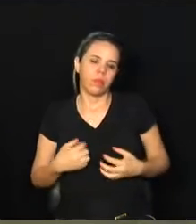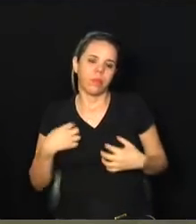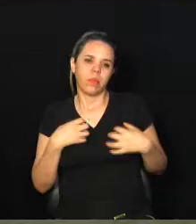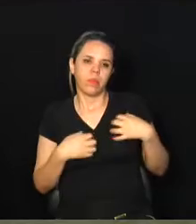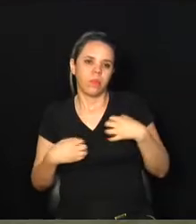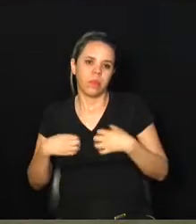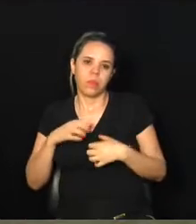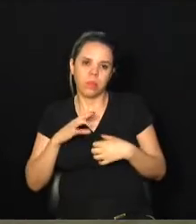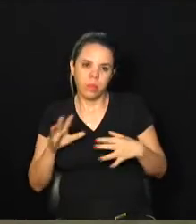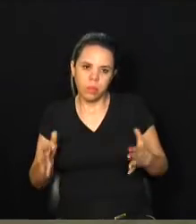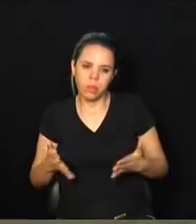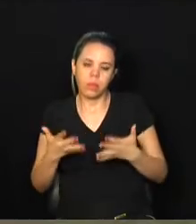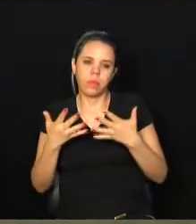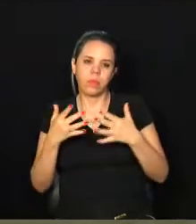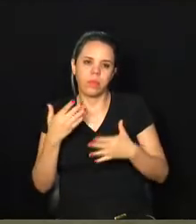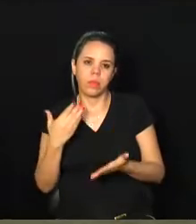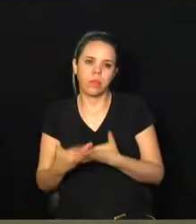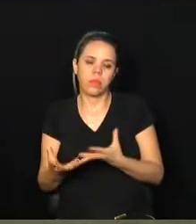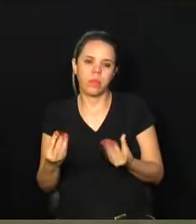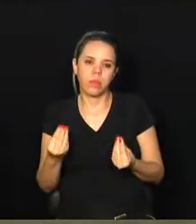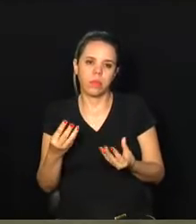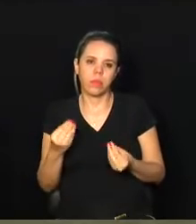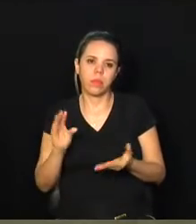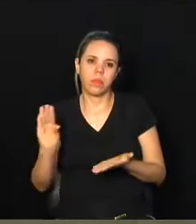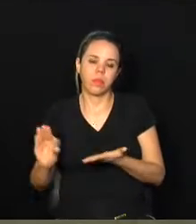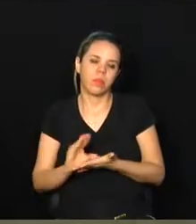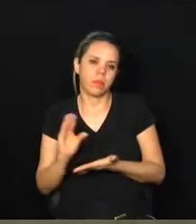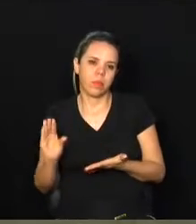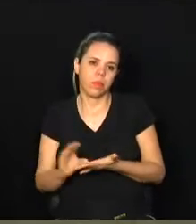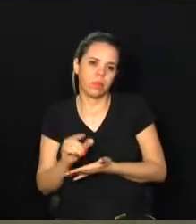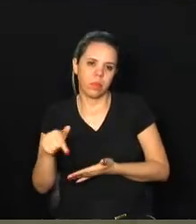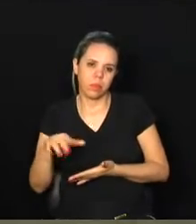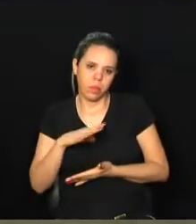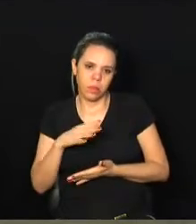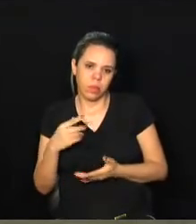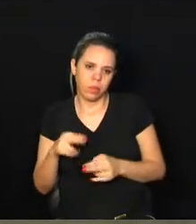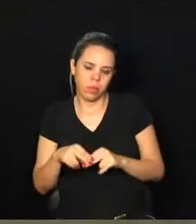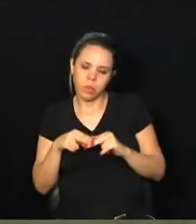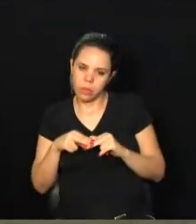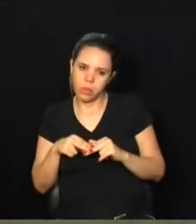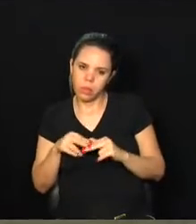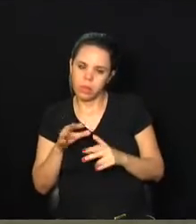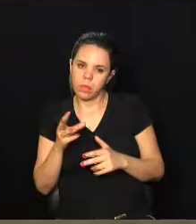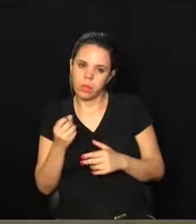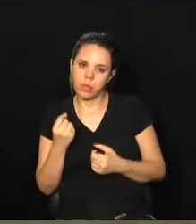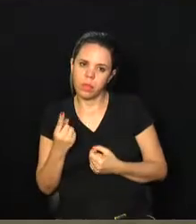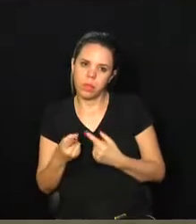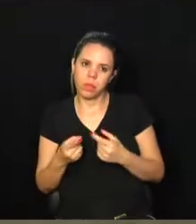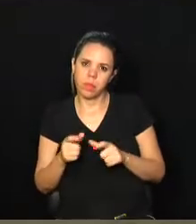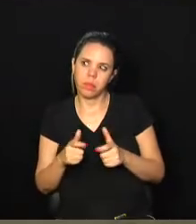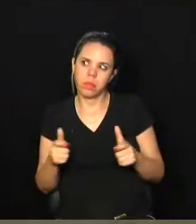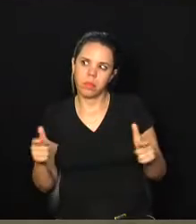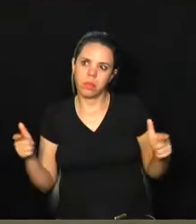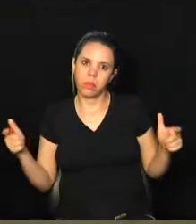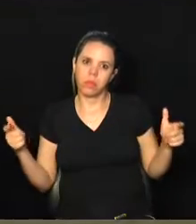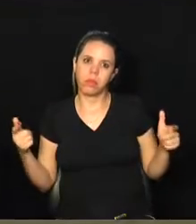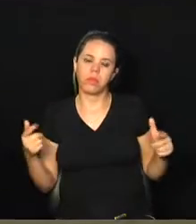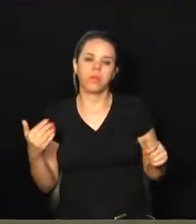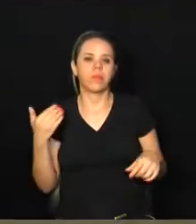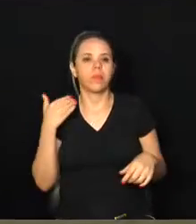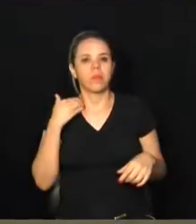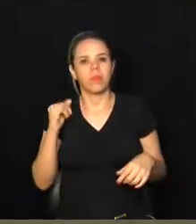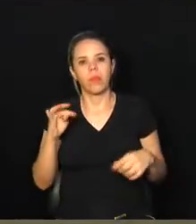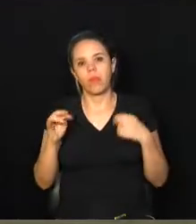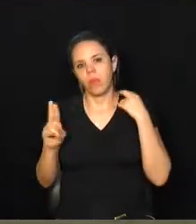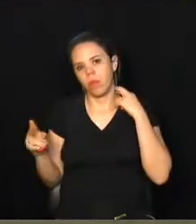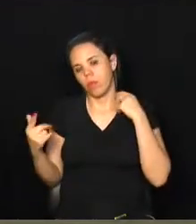cidade. Nós perdemos um monte de investimento aqui, e alguns gigantes, como o Banco Itaú